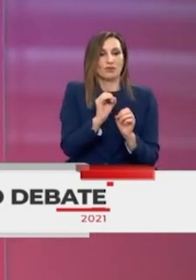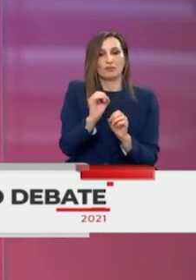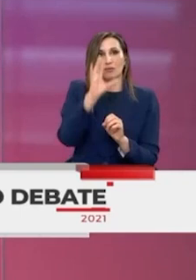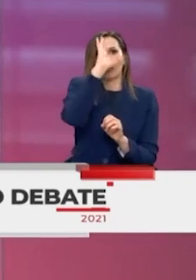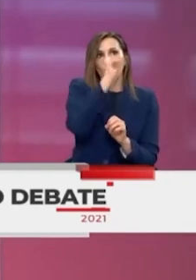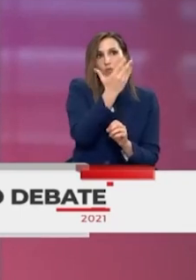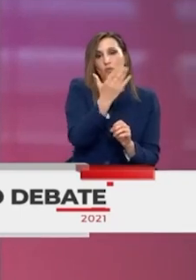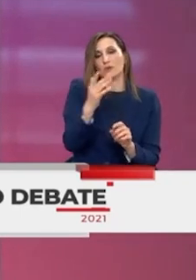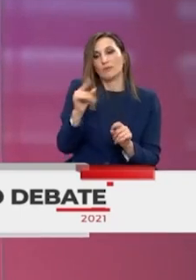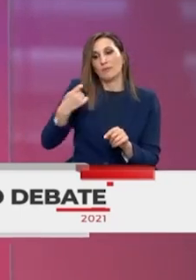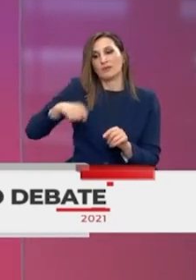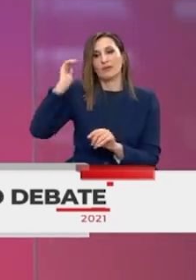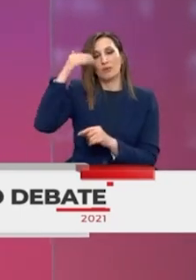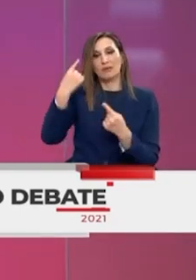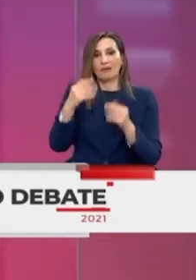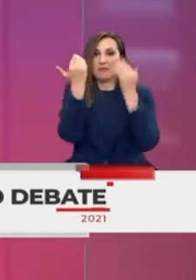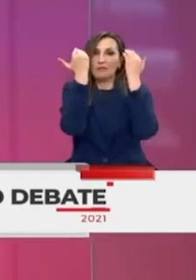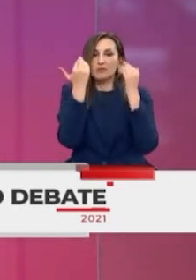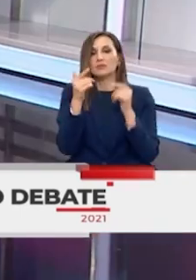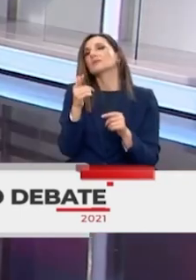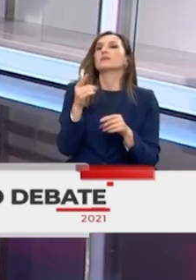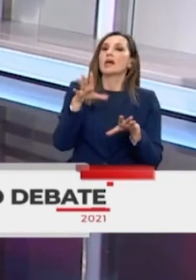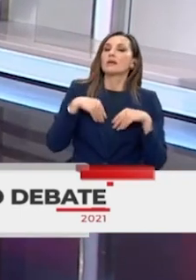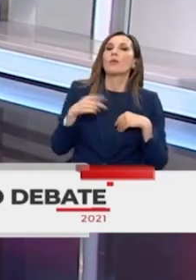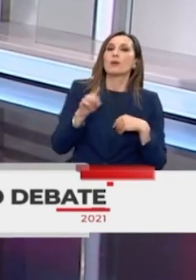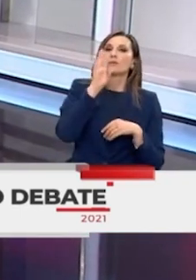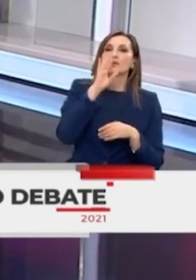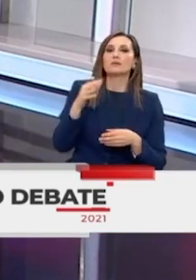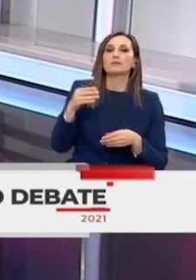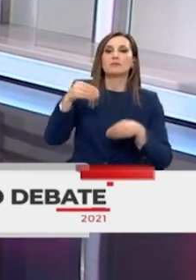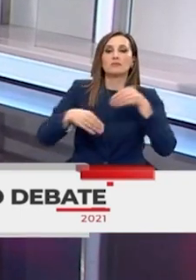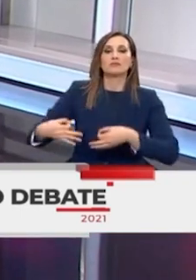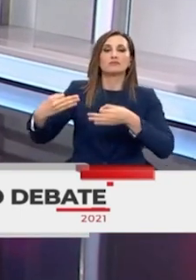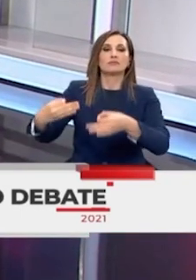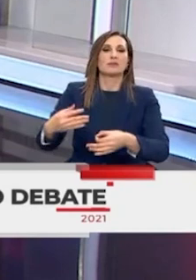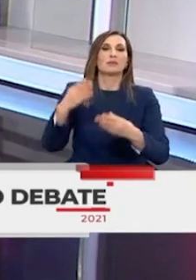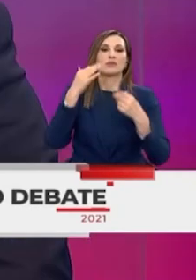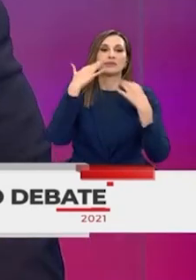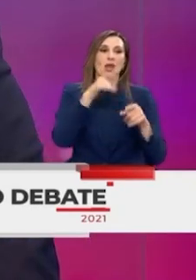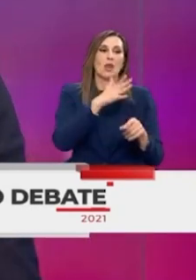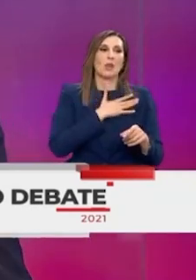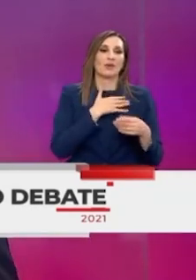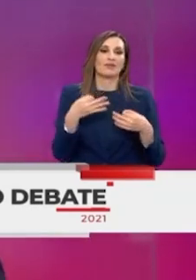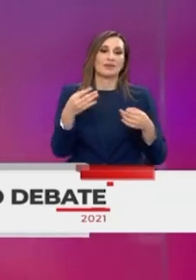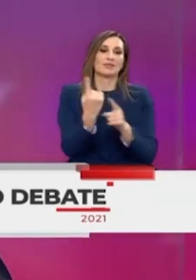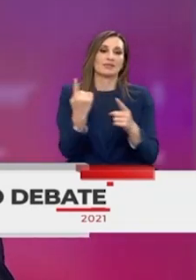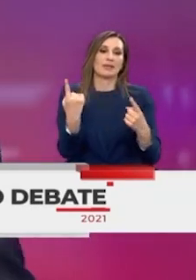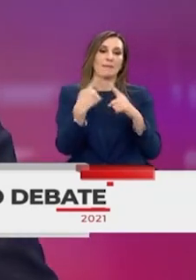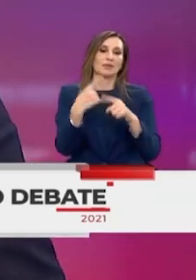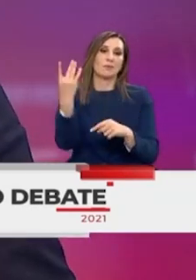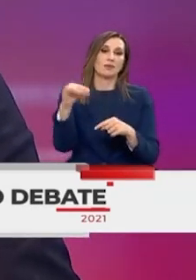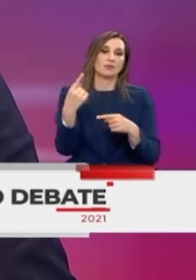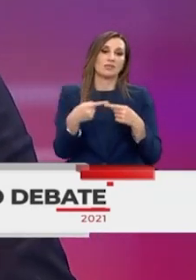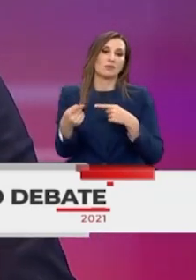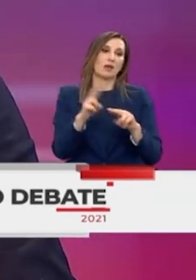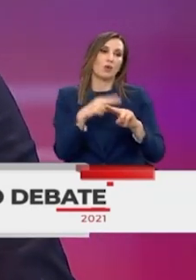República eventualmente terão. André Ventura, as eleições deviam ou não, no seu entender, ser adiadas? A questão é muito simples, a doutora Gomes não quer adiar, que sabe, se eu já estou empatado com ela, daqui a uma semana